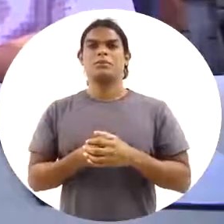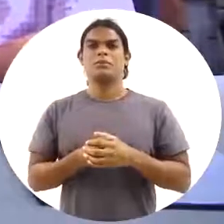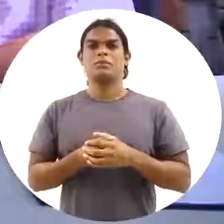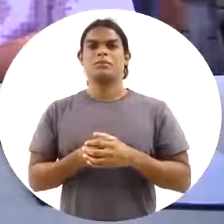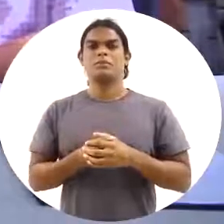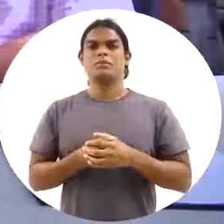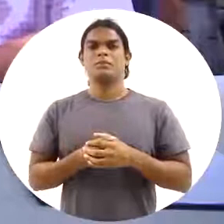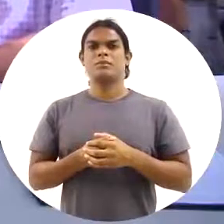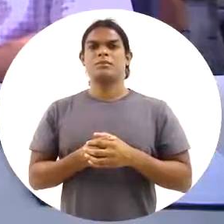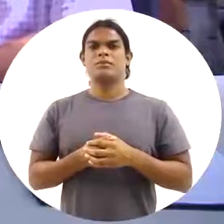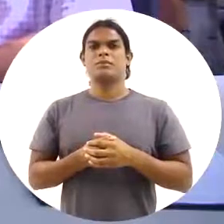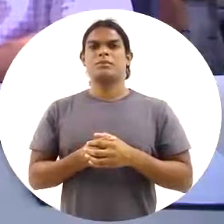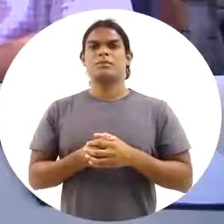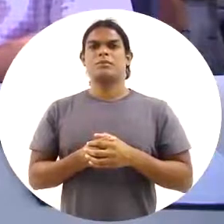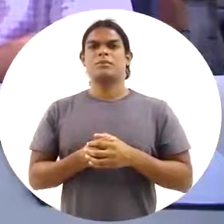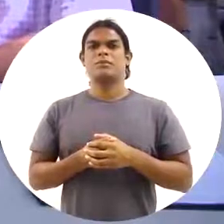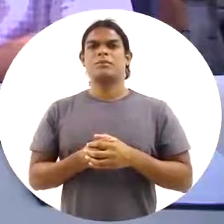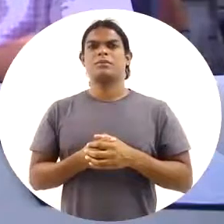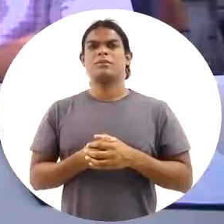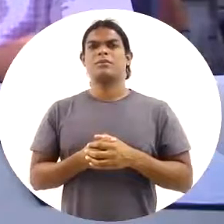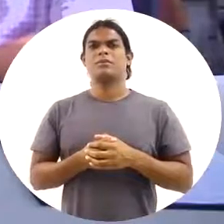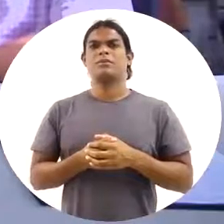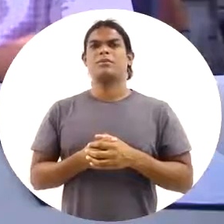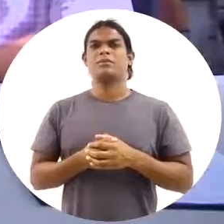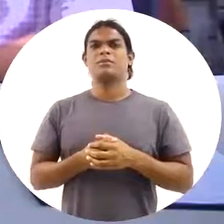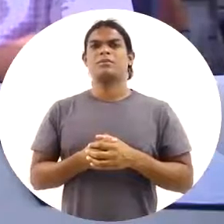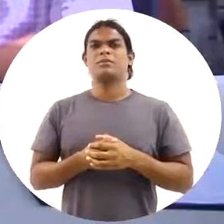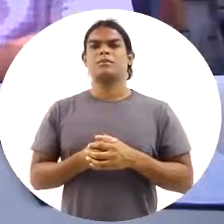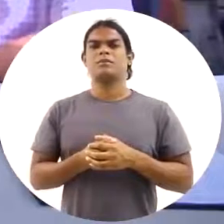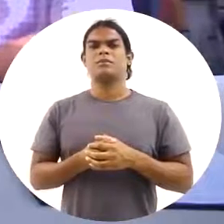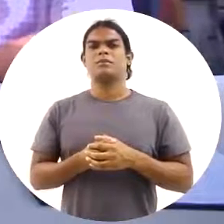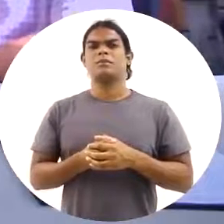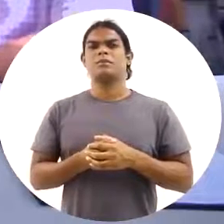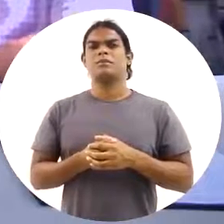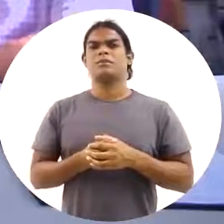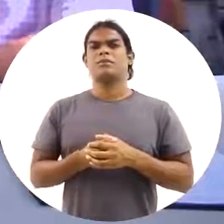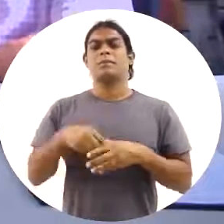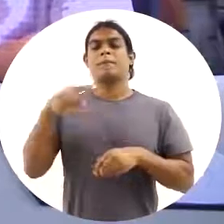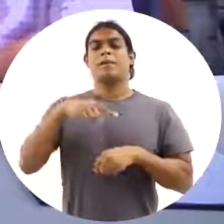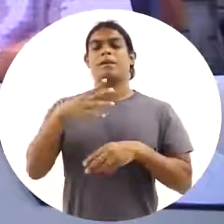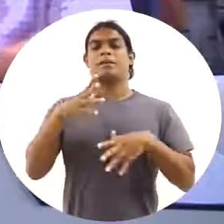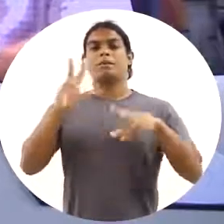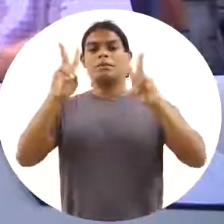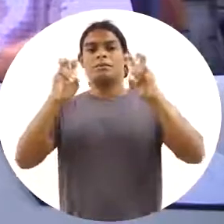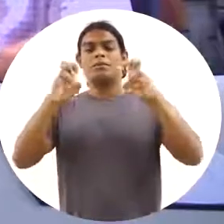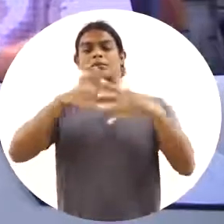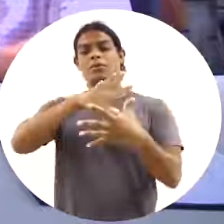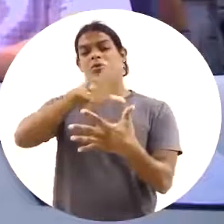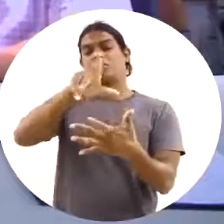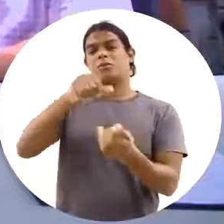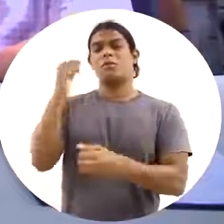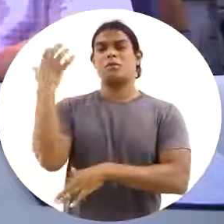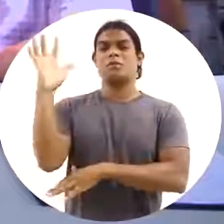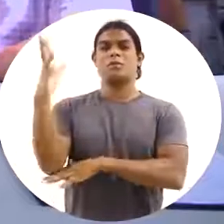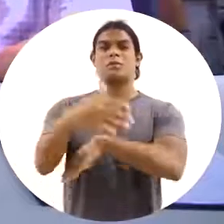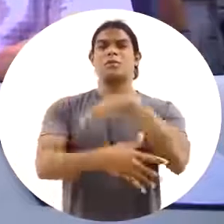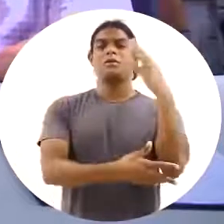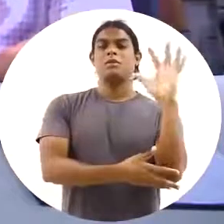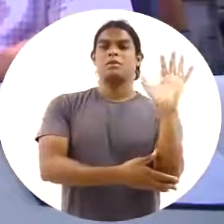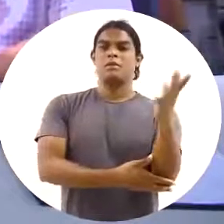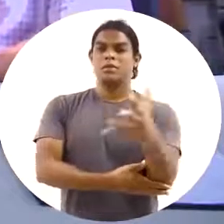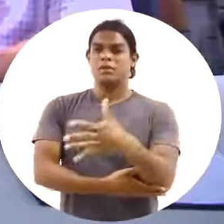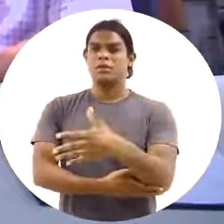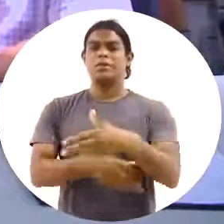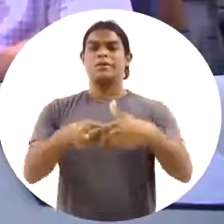quanto mais você se debruçar sobre isso e avançar em relação a essa discussão global sobre meio ambiente,